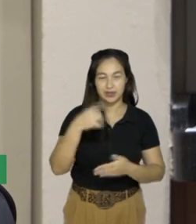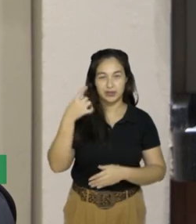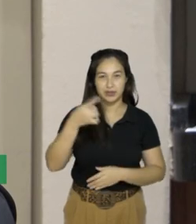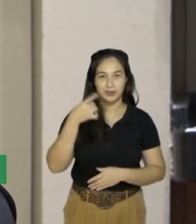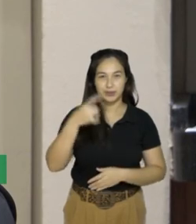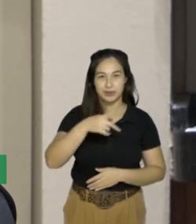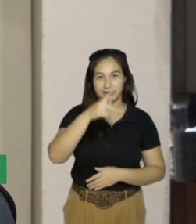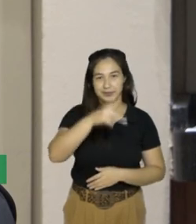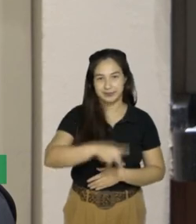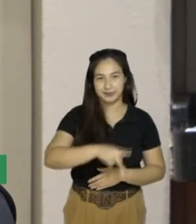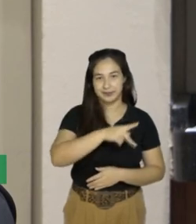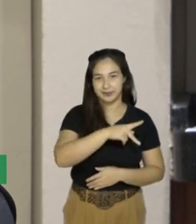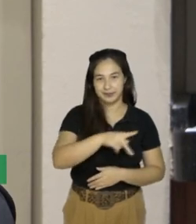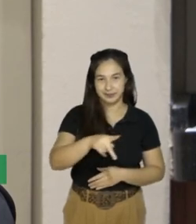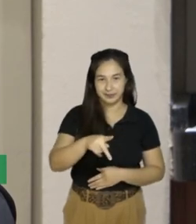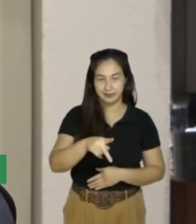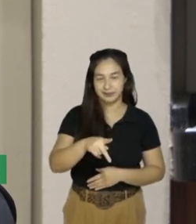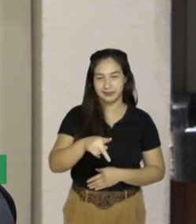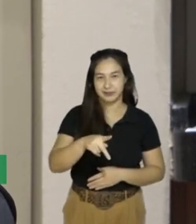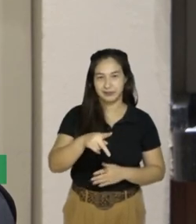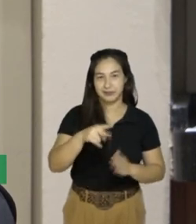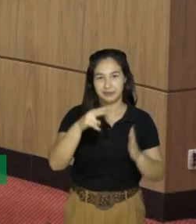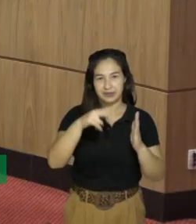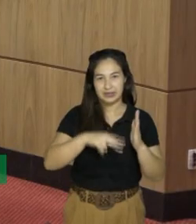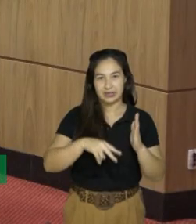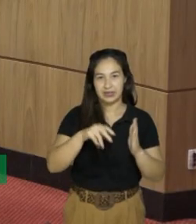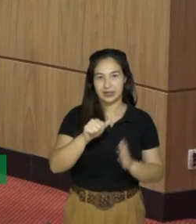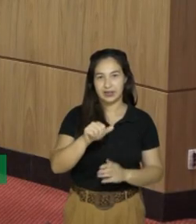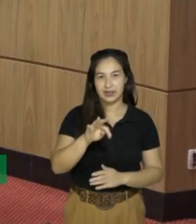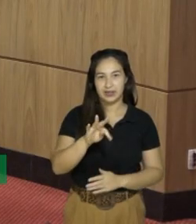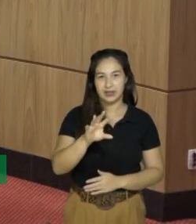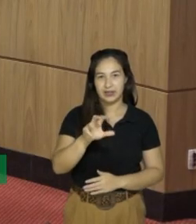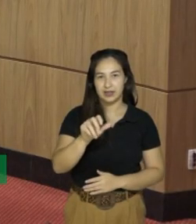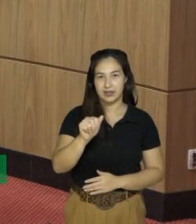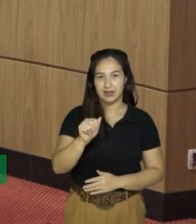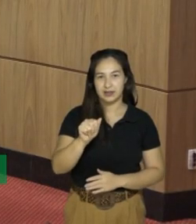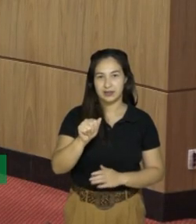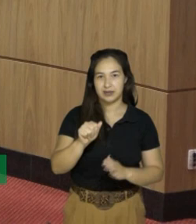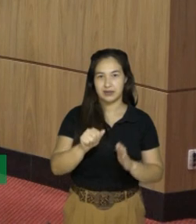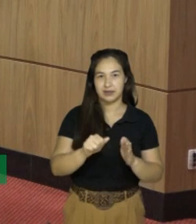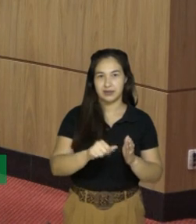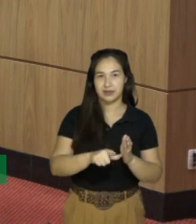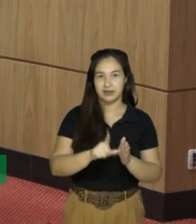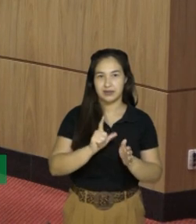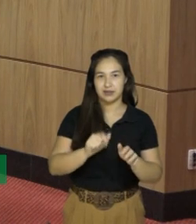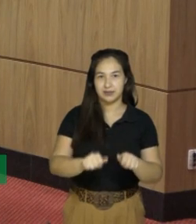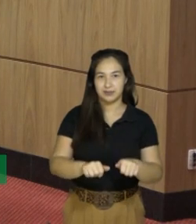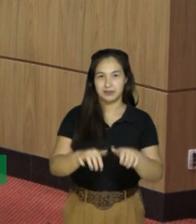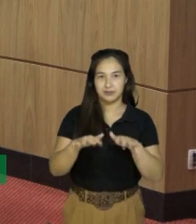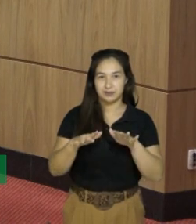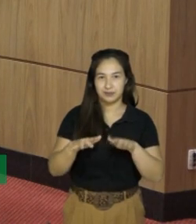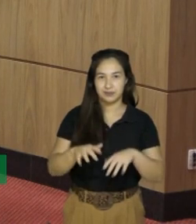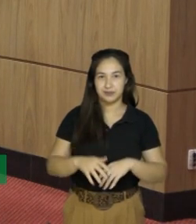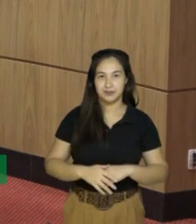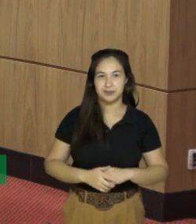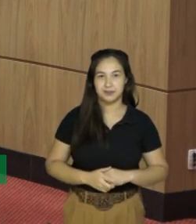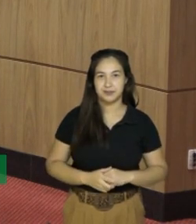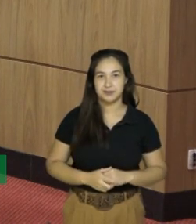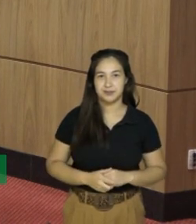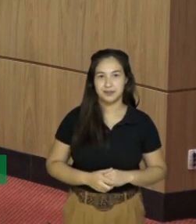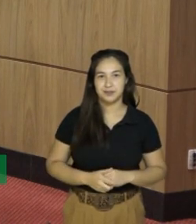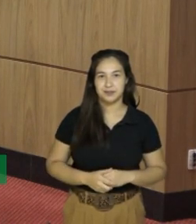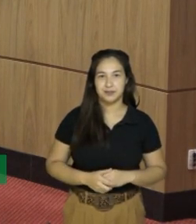Padre Pedro Baldo de Sera para proceder a leitura das atas das últimas sessões